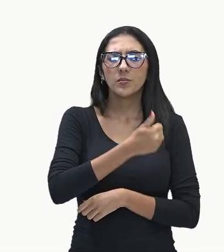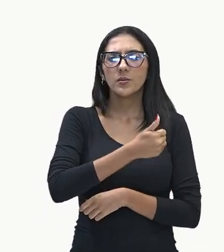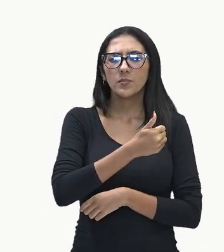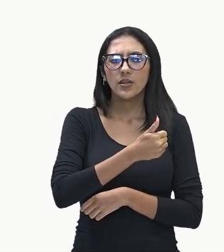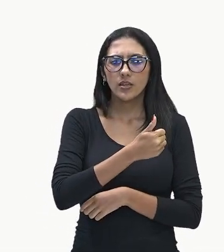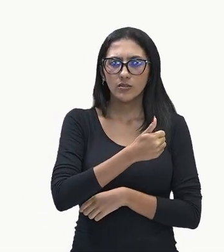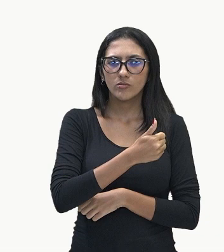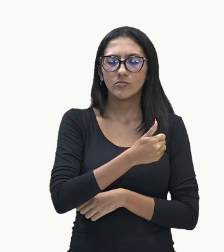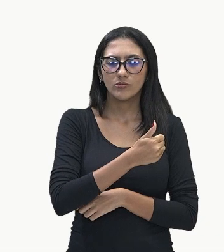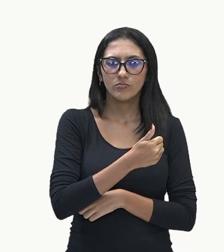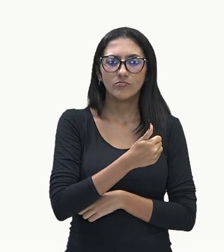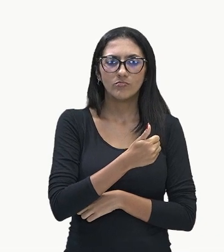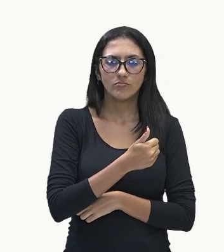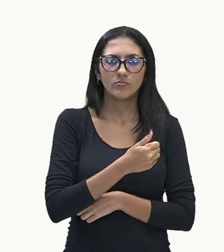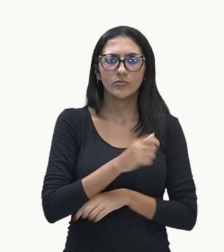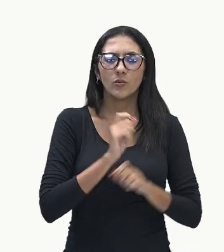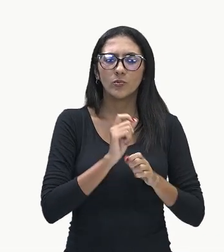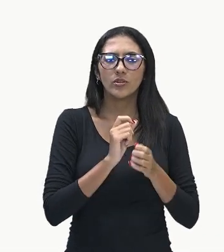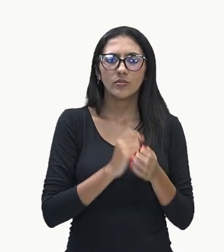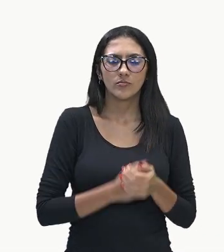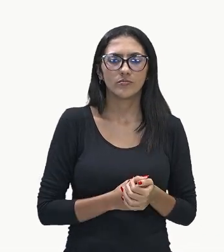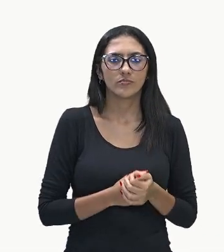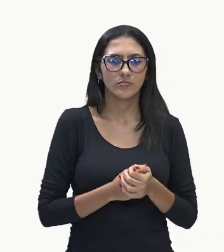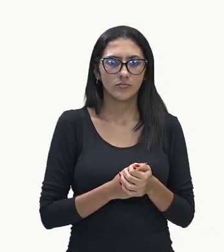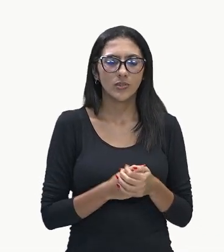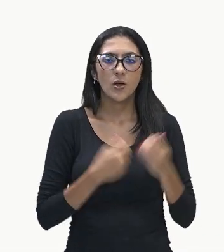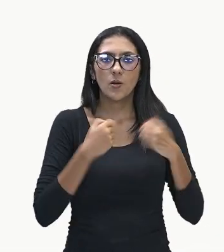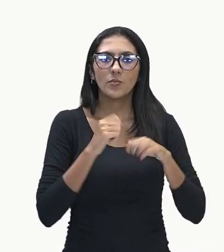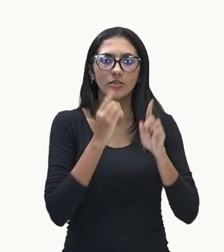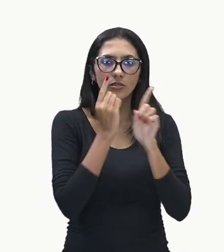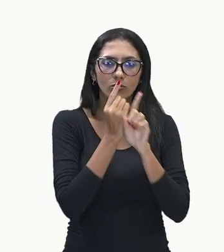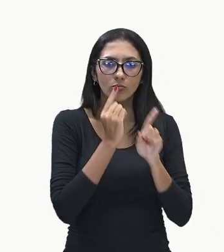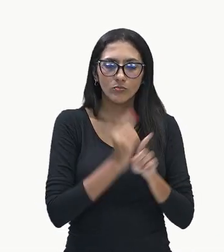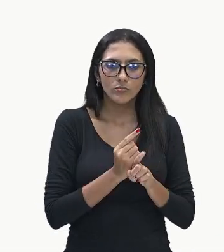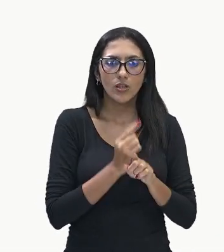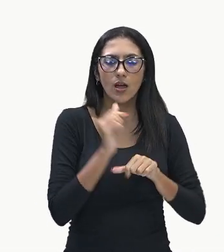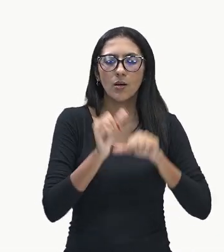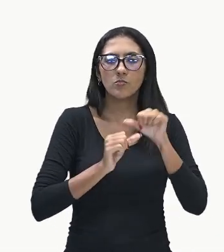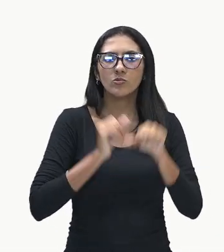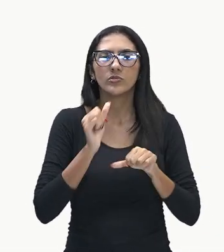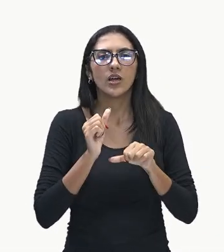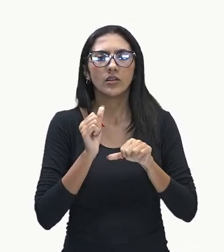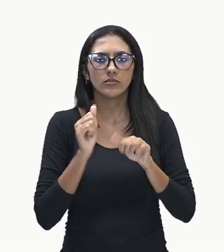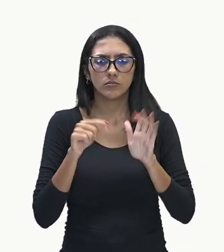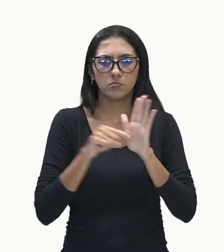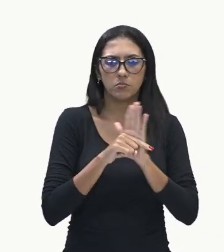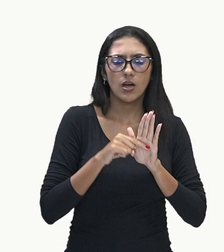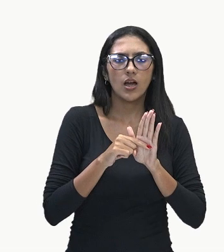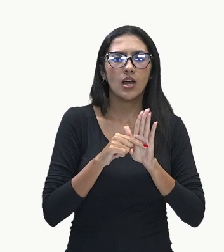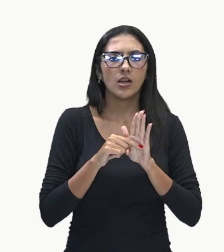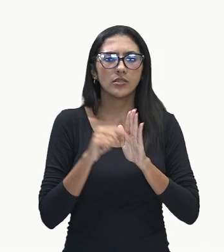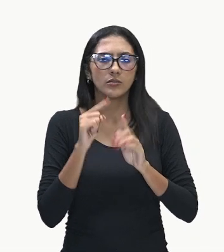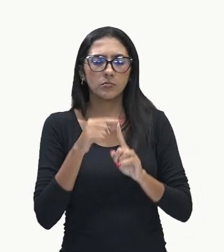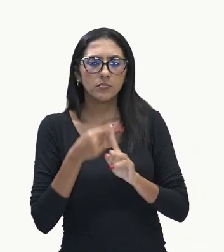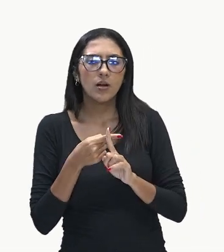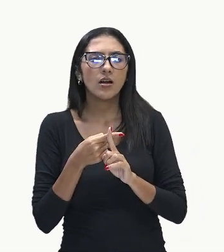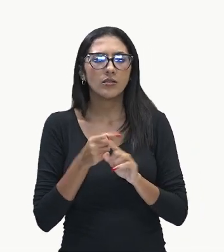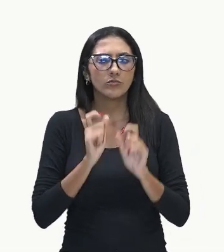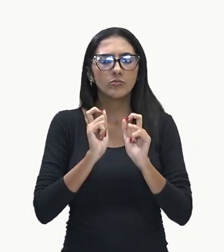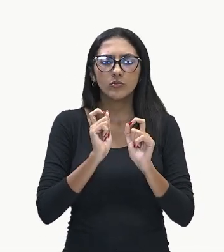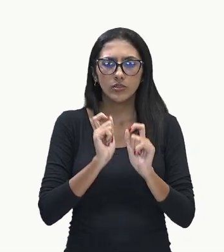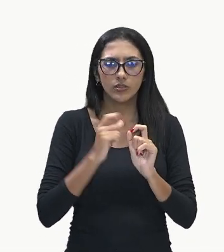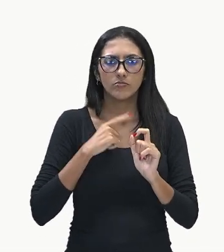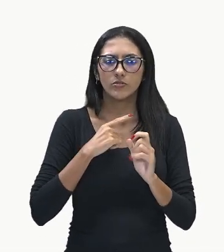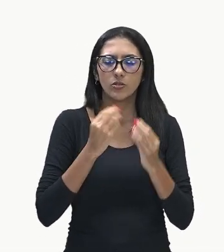consegui ouvir daqui. Fazer agora, não é? A mudança de sinal tanto do 2x quanto do 6.